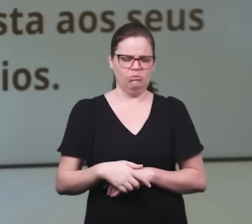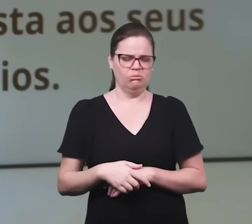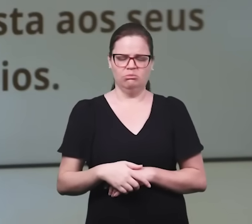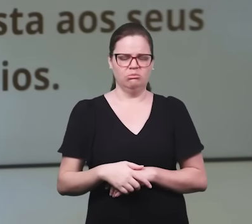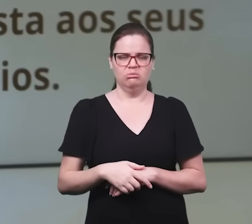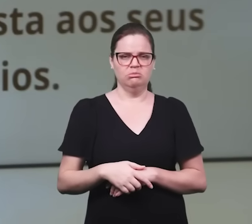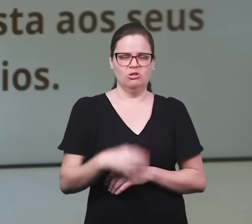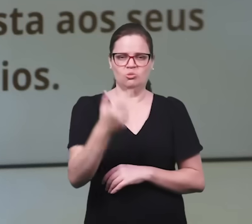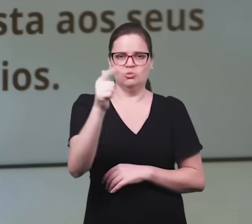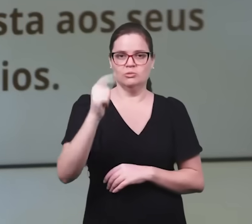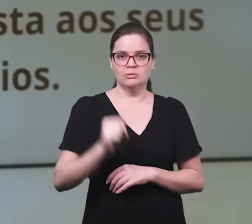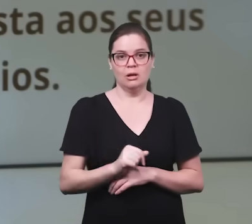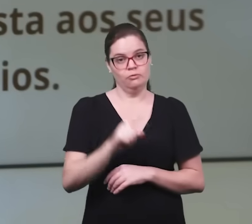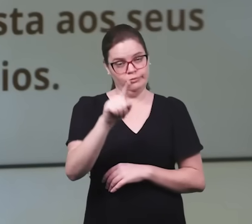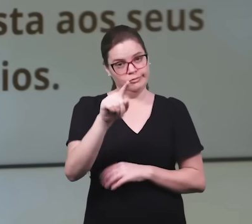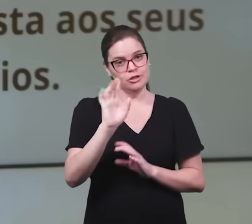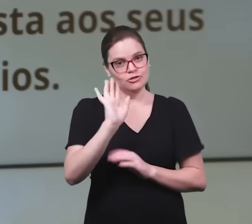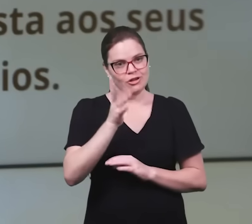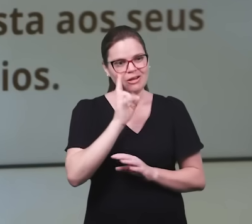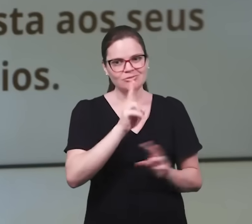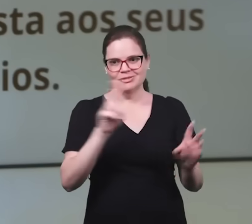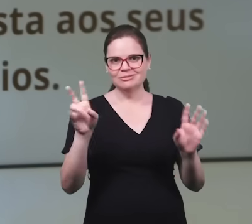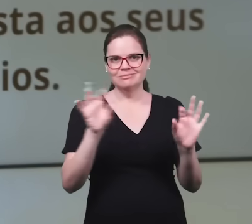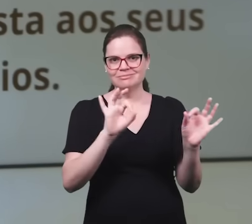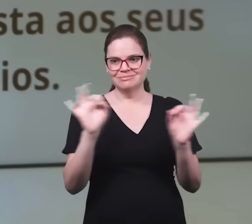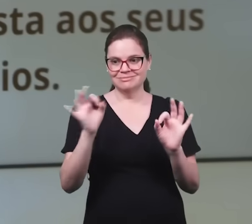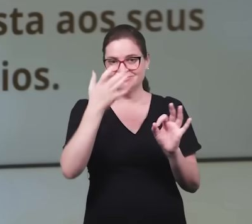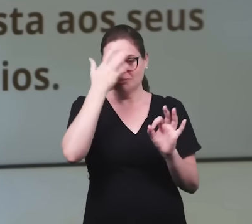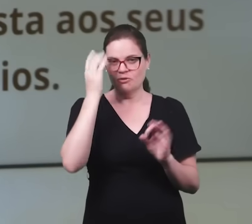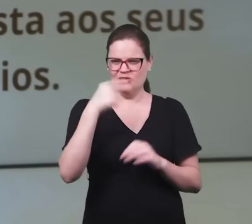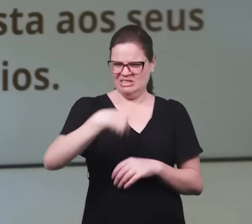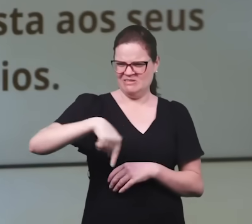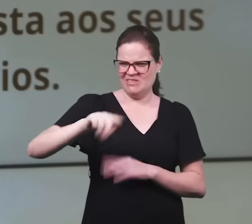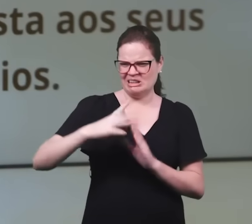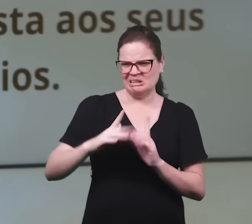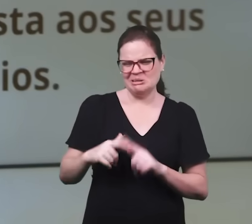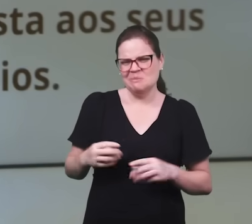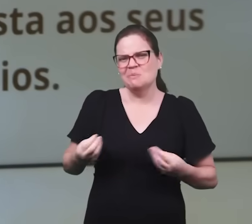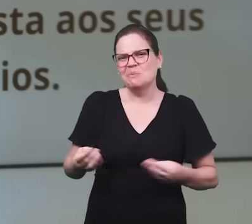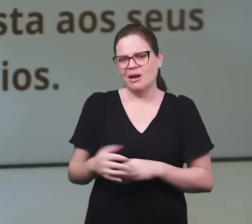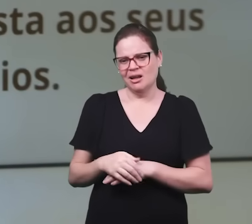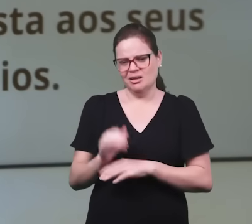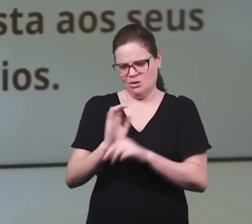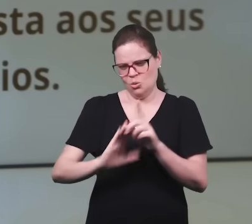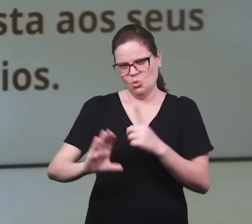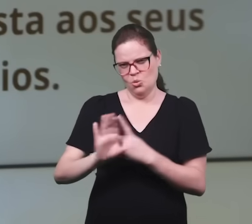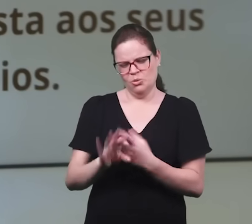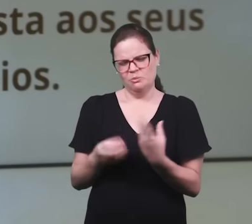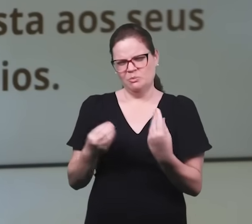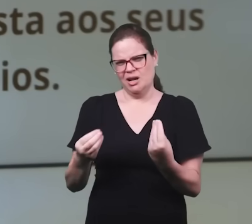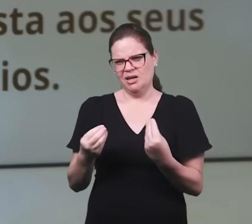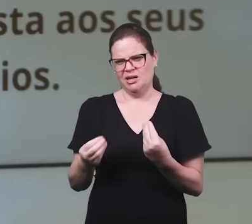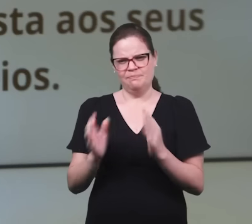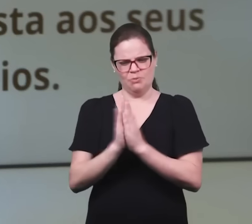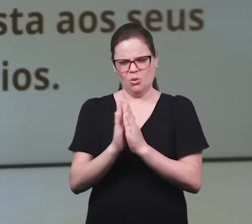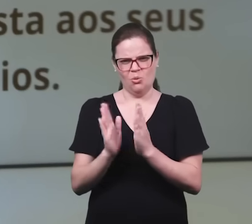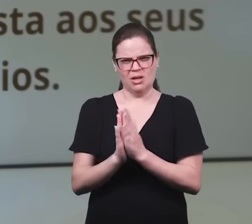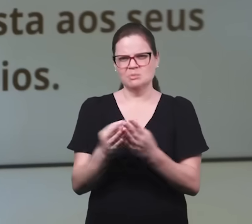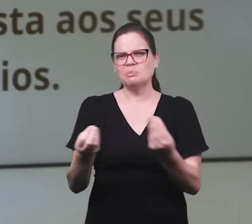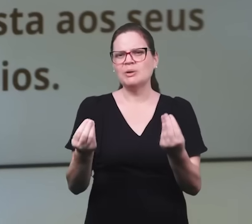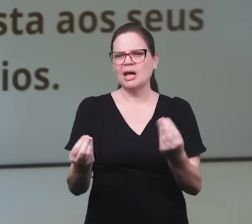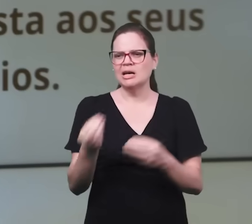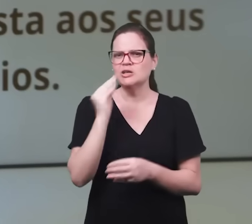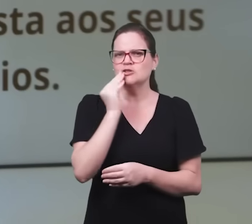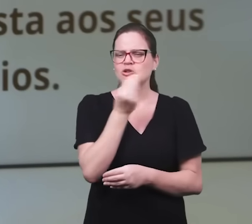tem solução. Você vai buscar a Deus, você está indo à igreja, culto, Bíblia, oração,